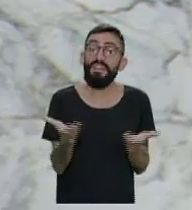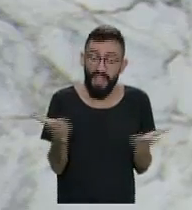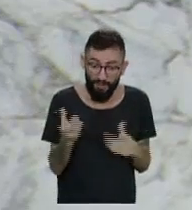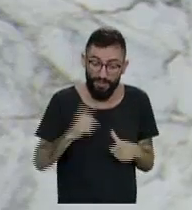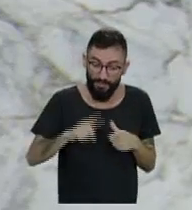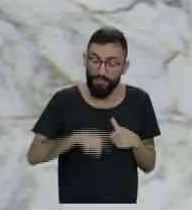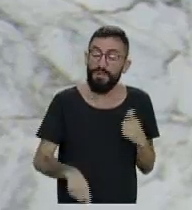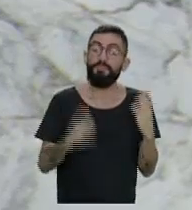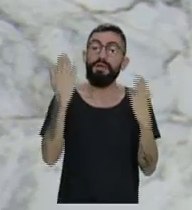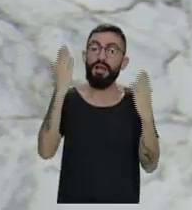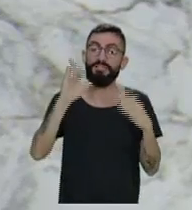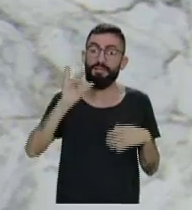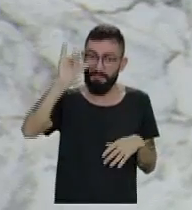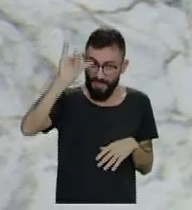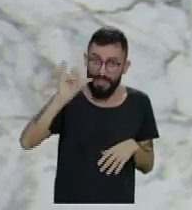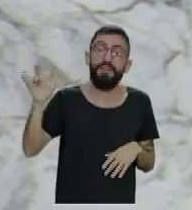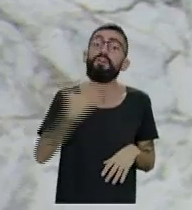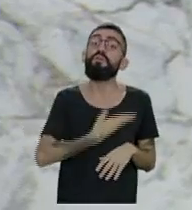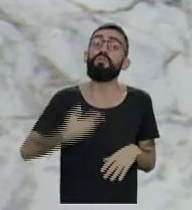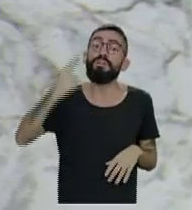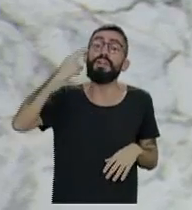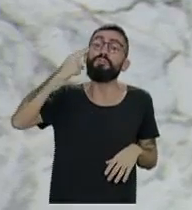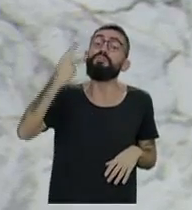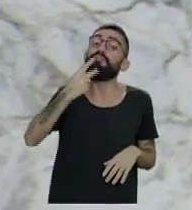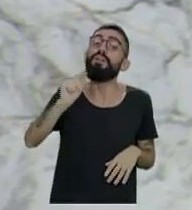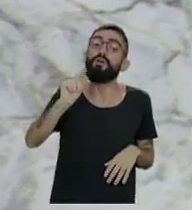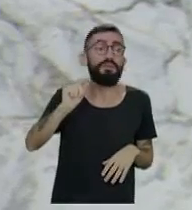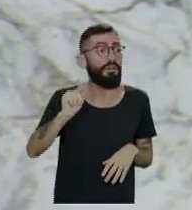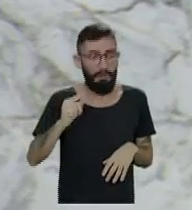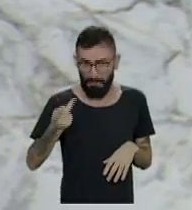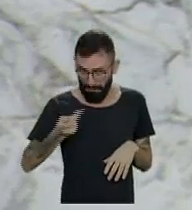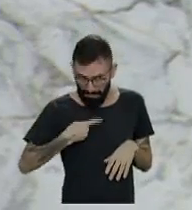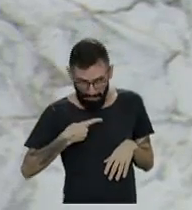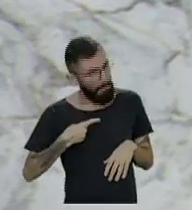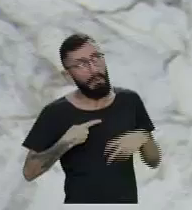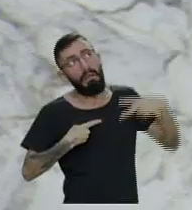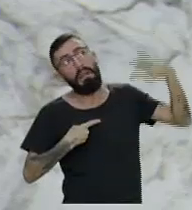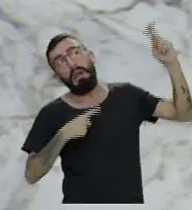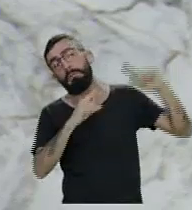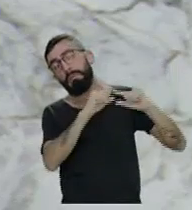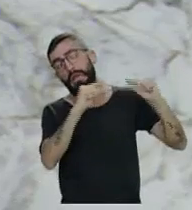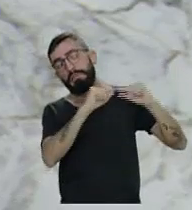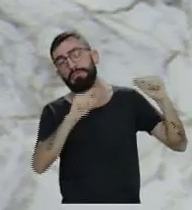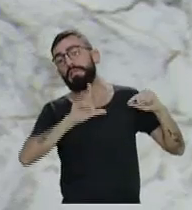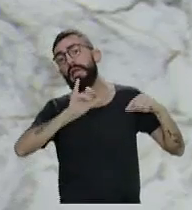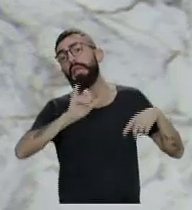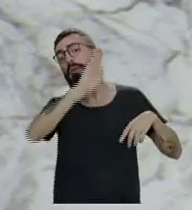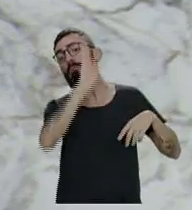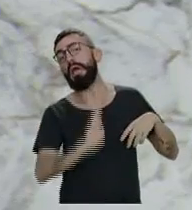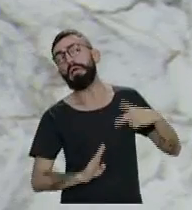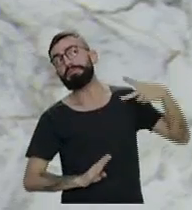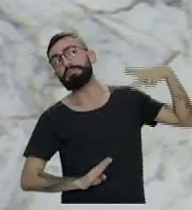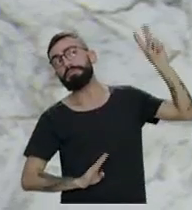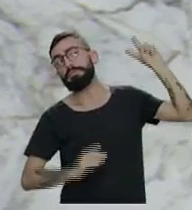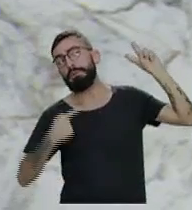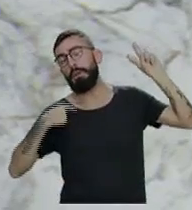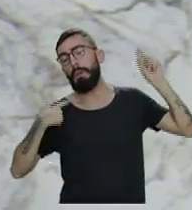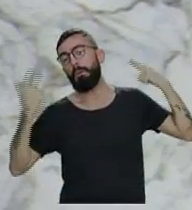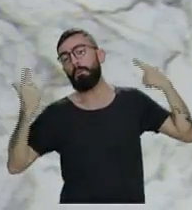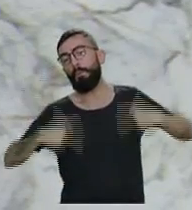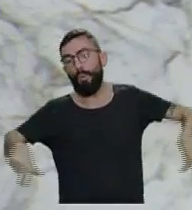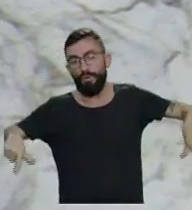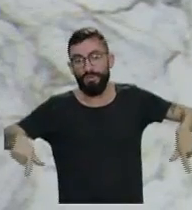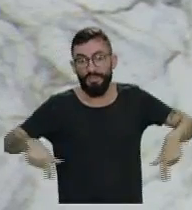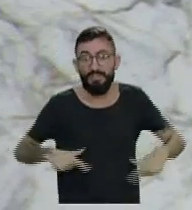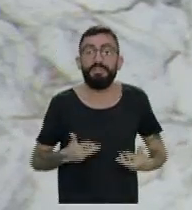o governador vai dizer assim olha não é culpa minha foi lá em Brasília foi decidido é uma lei federal então eu peço atenção de todos